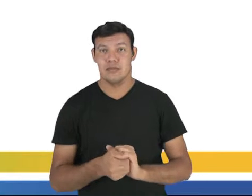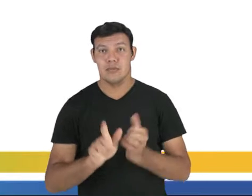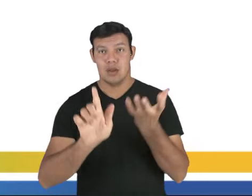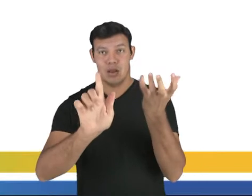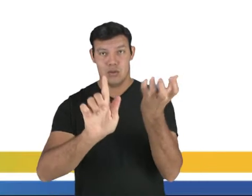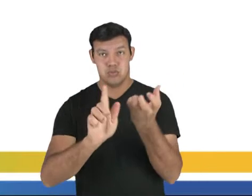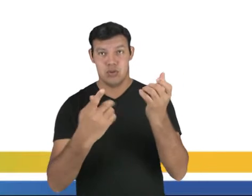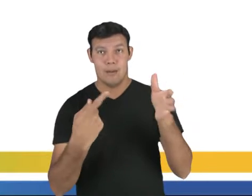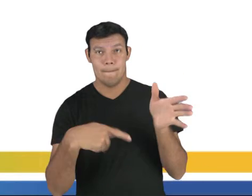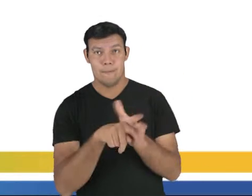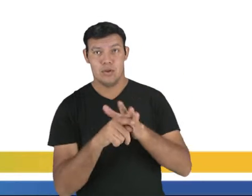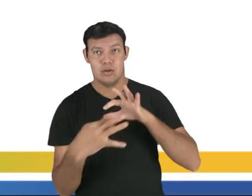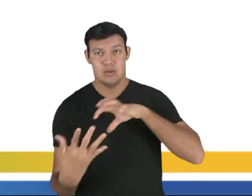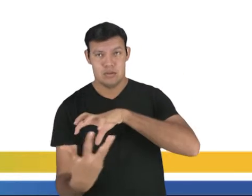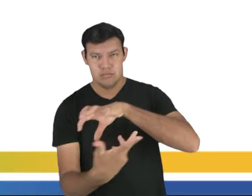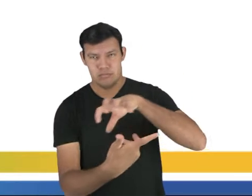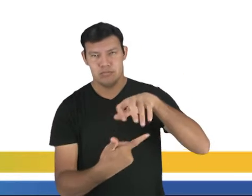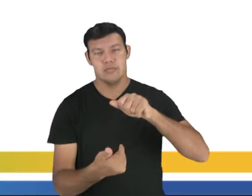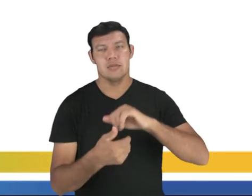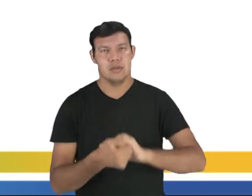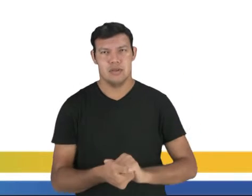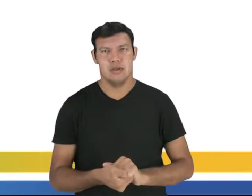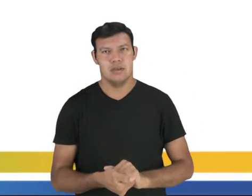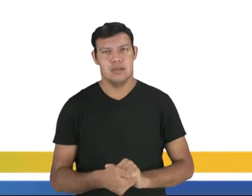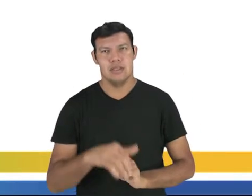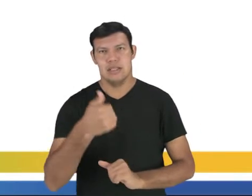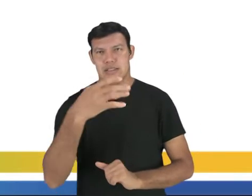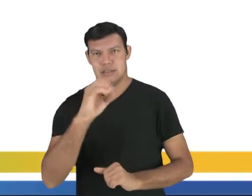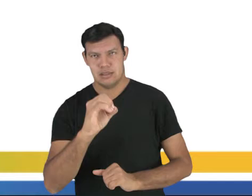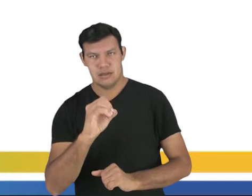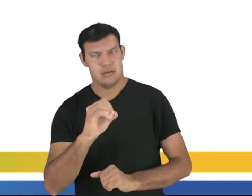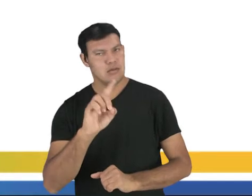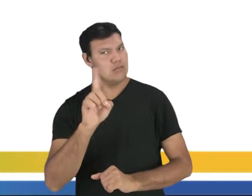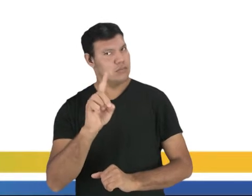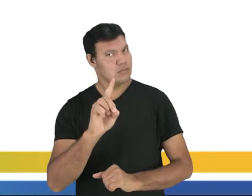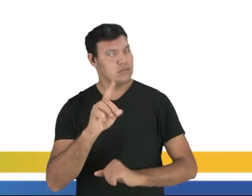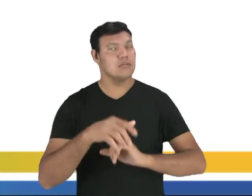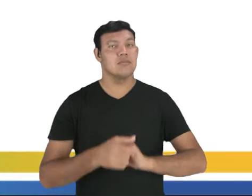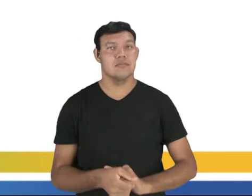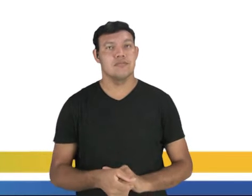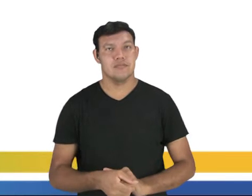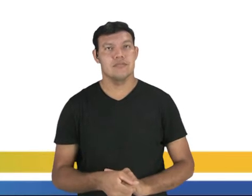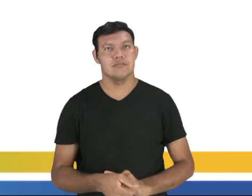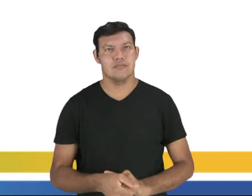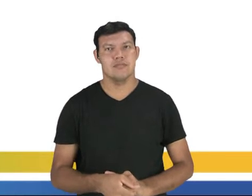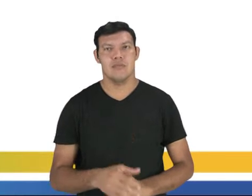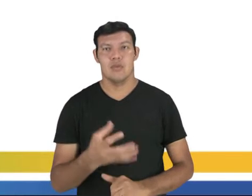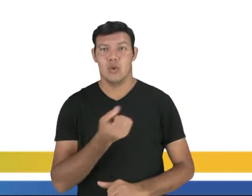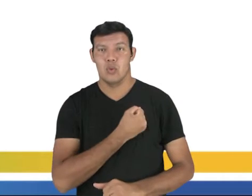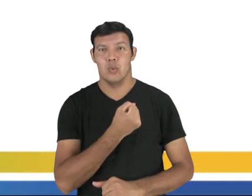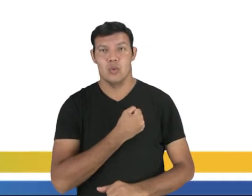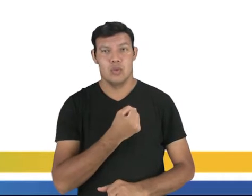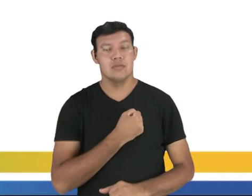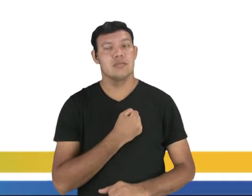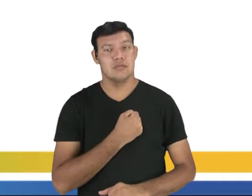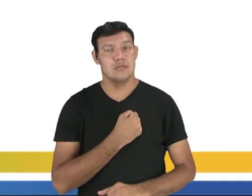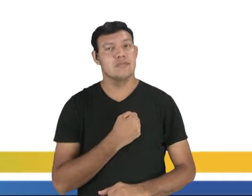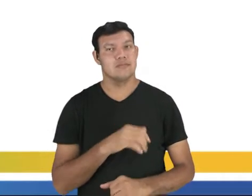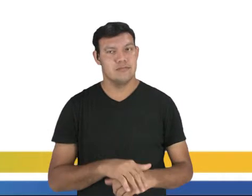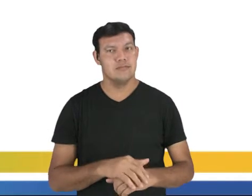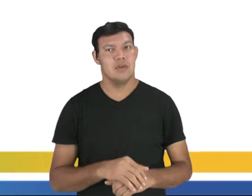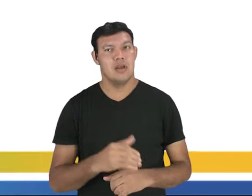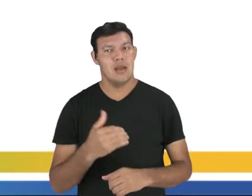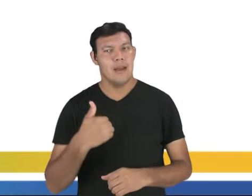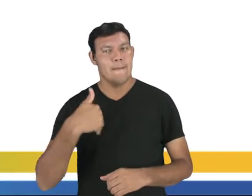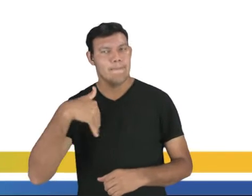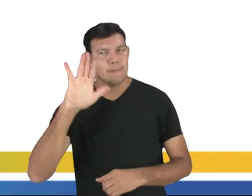nós arredondamos para 10, na verdade não é 10, todos os valores ali, eles estão arredondados, tá? Eles